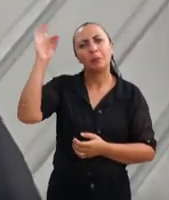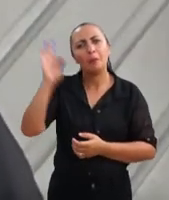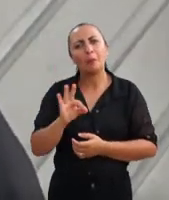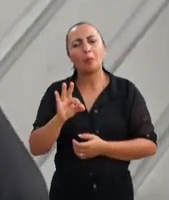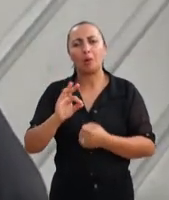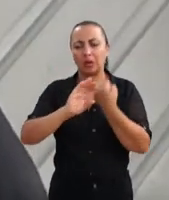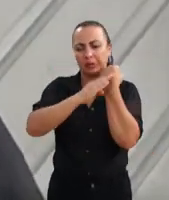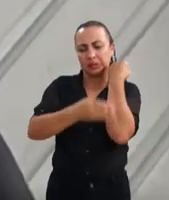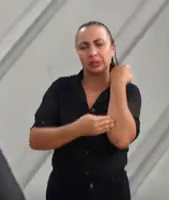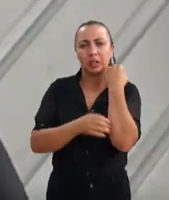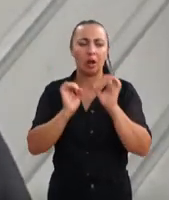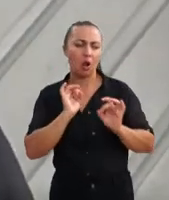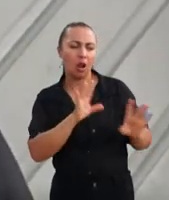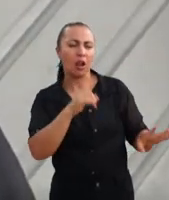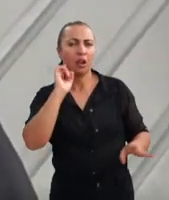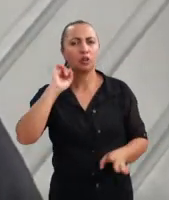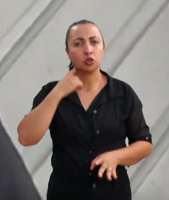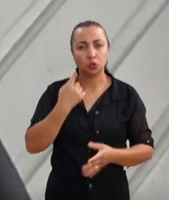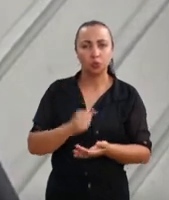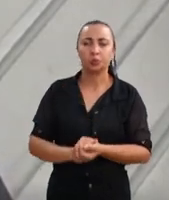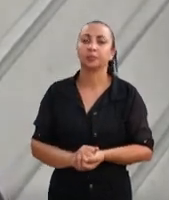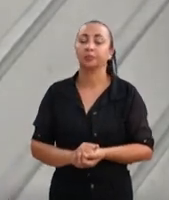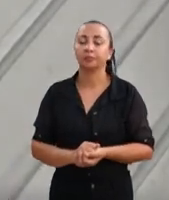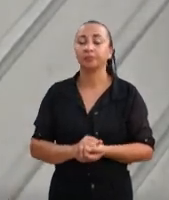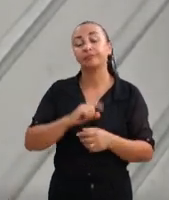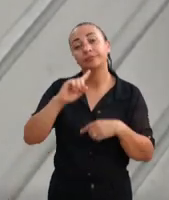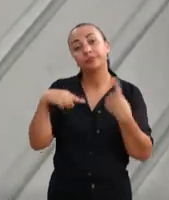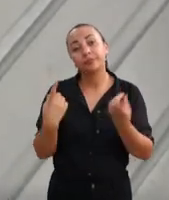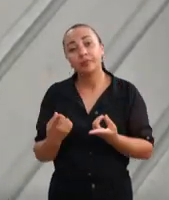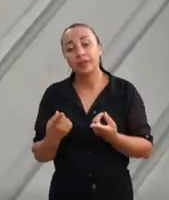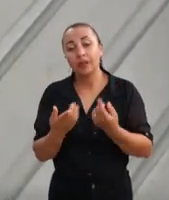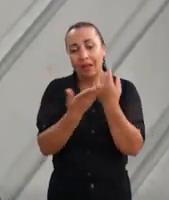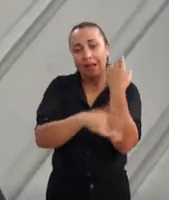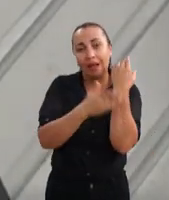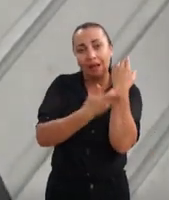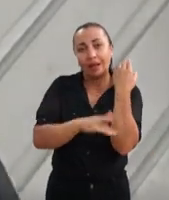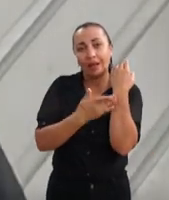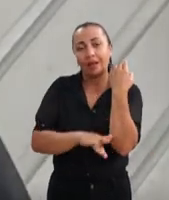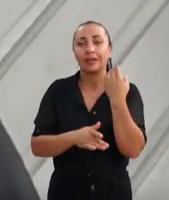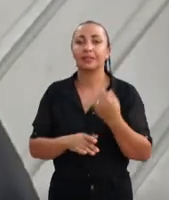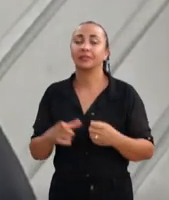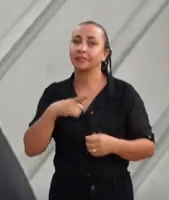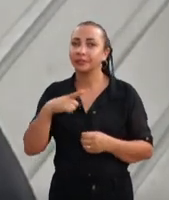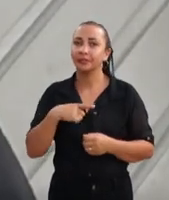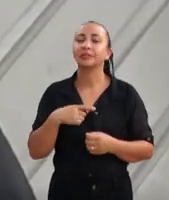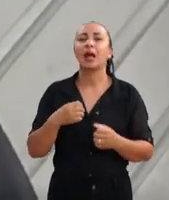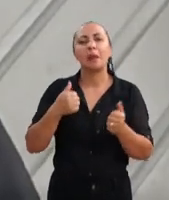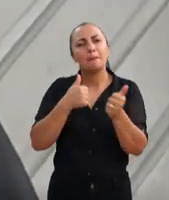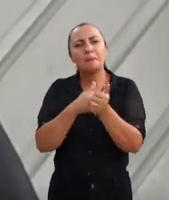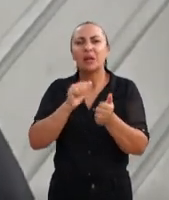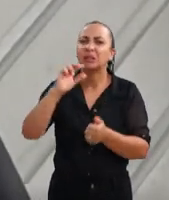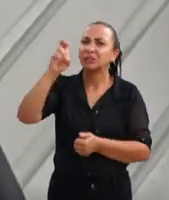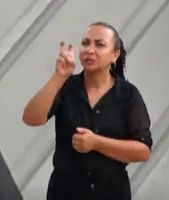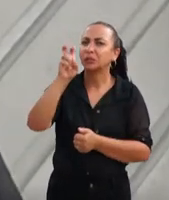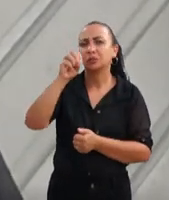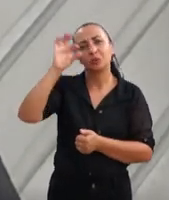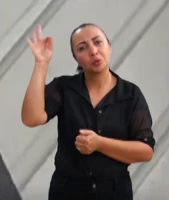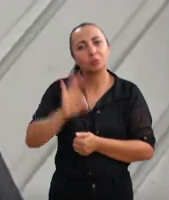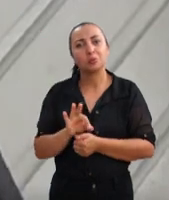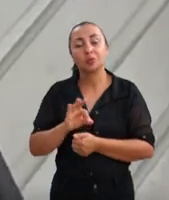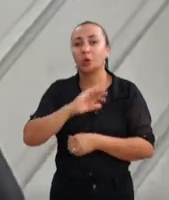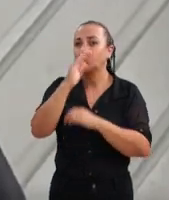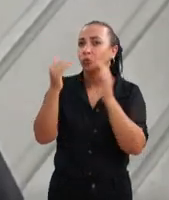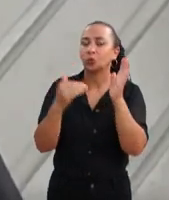da produção de jaca é descartado e a casca da jaca compõem aproximadamente